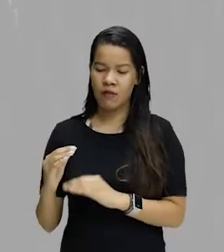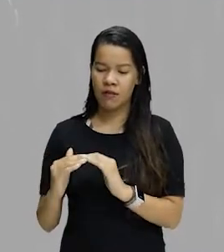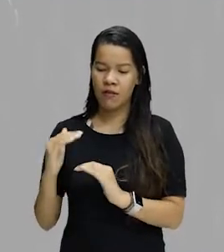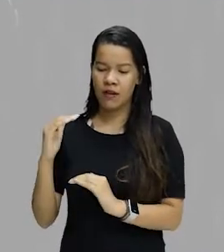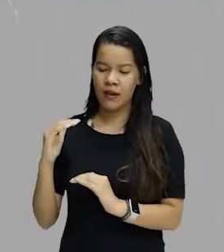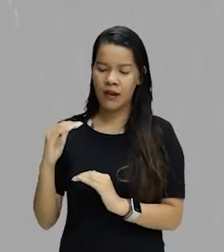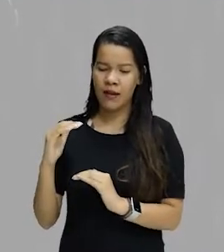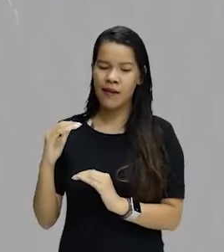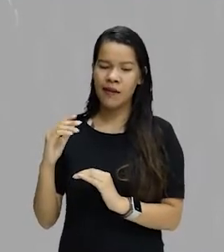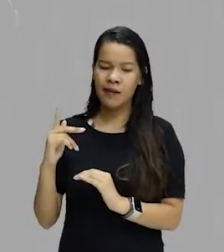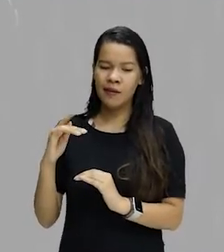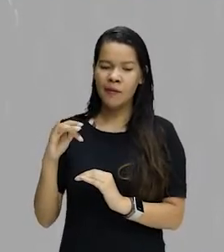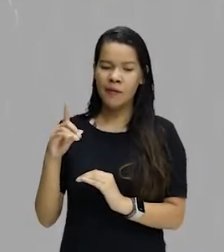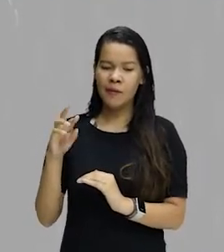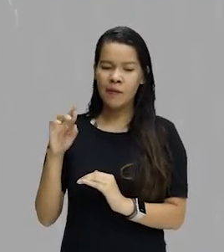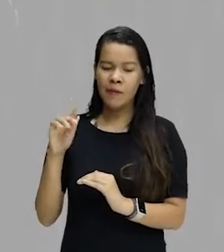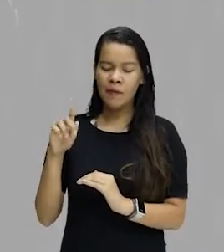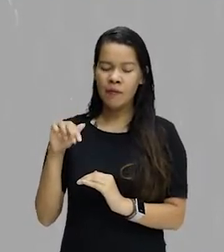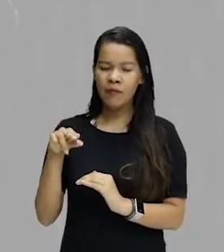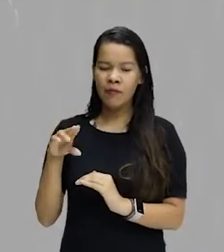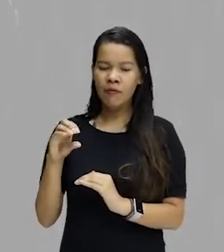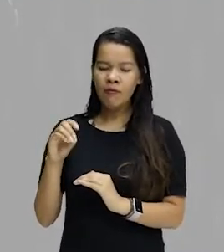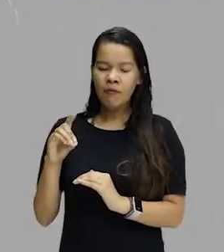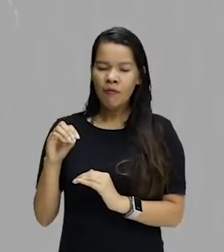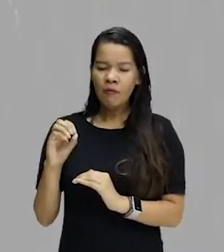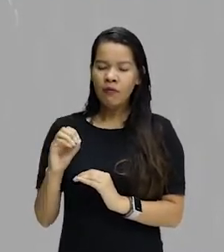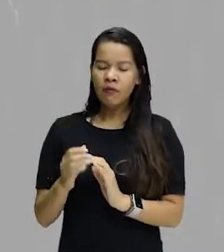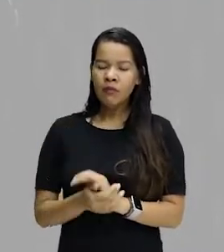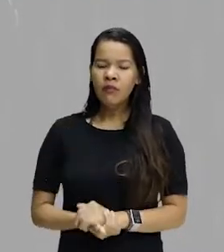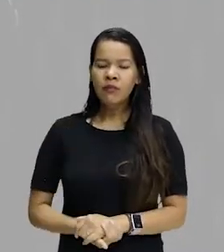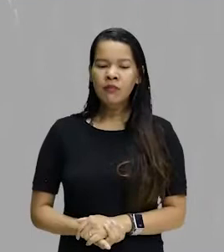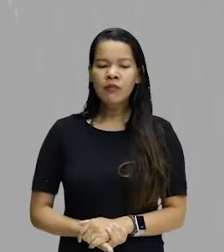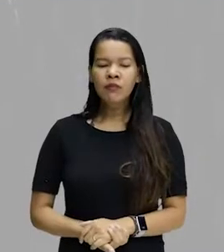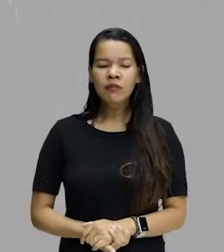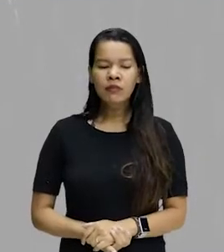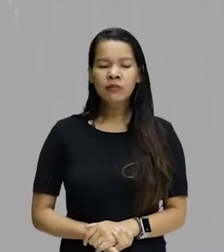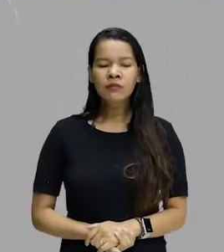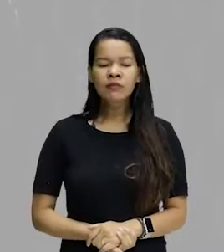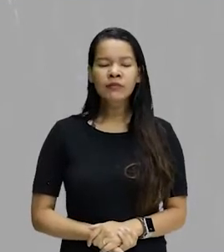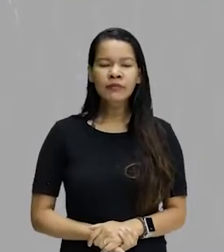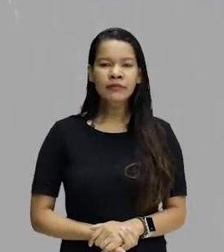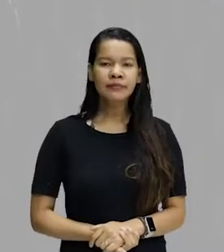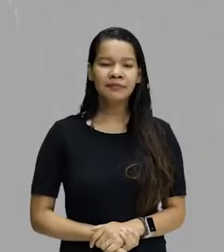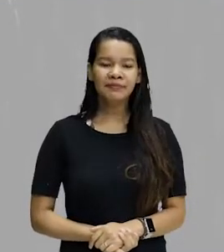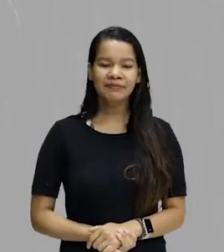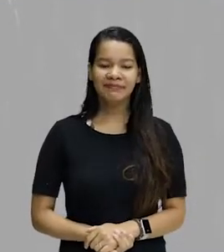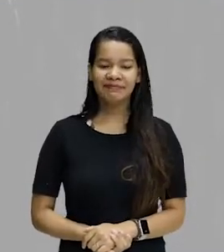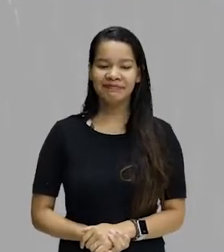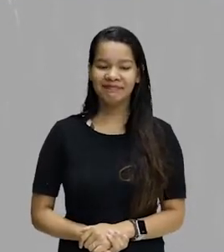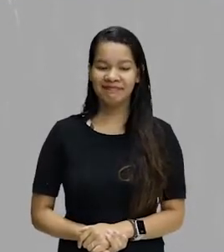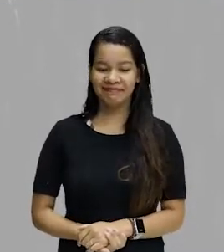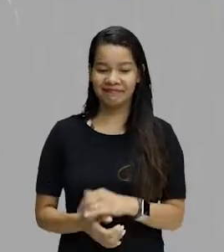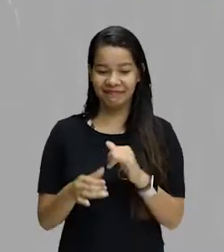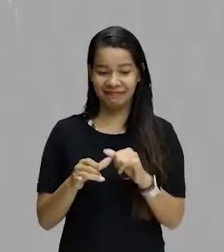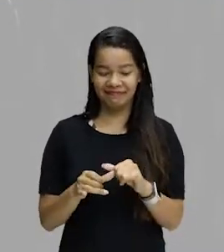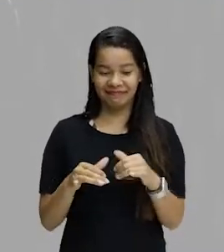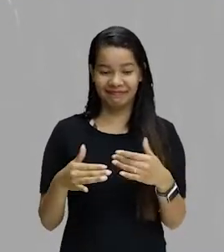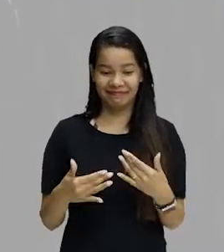mais hidrogenado. Hidrogênio para o carbono mais hidrogenado. Então, foi para o carbono da ponta, ficando